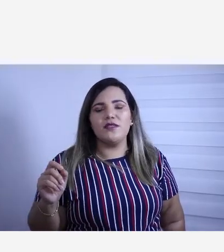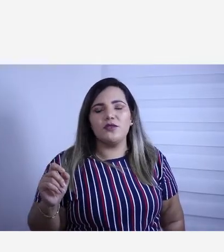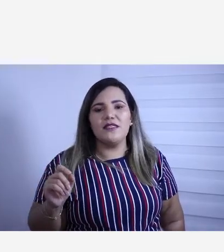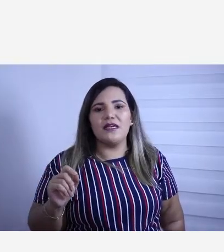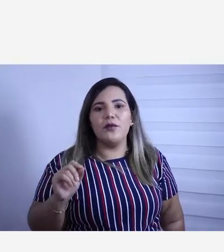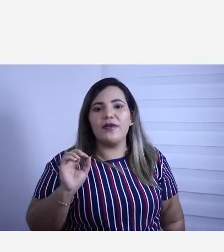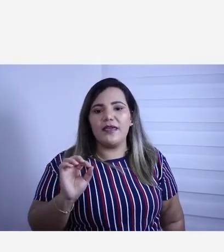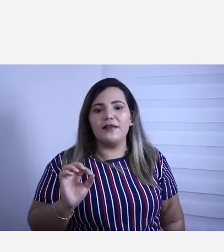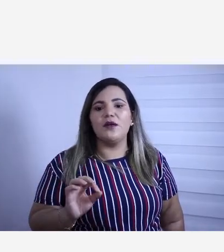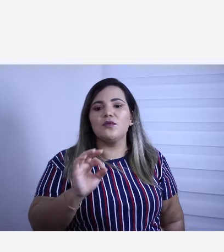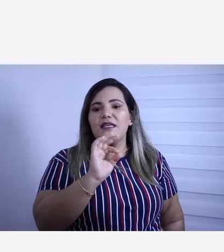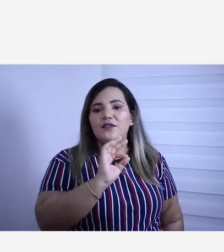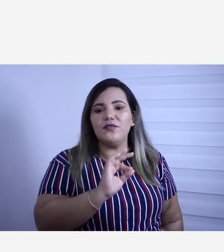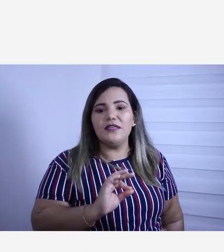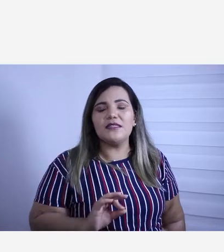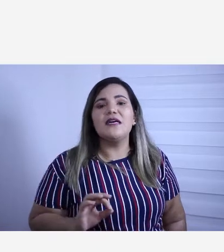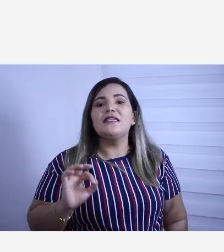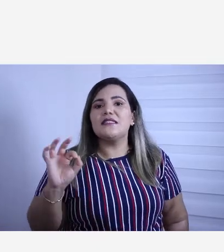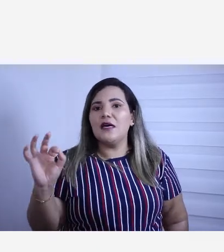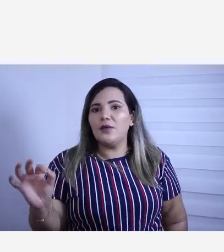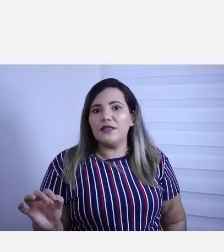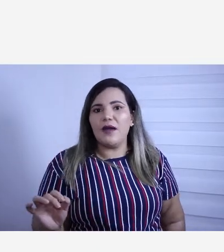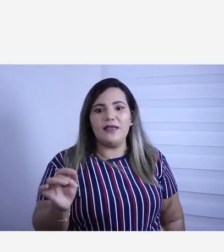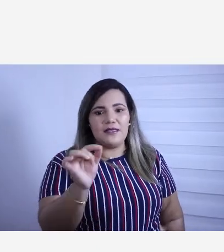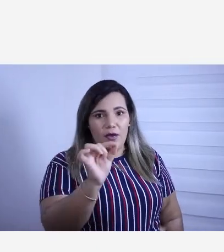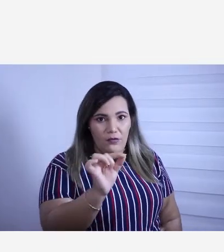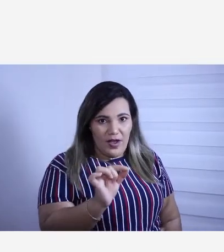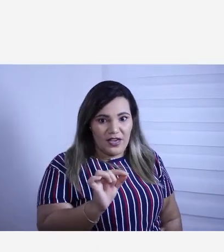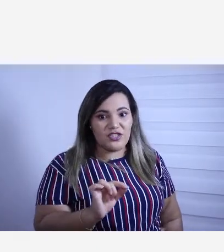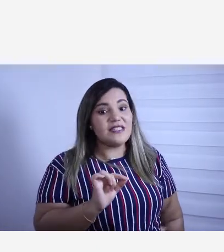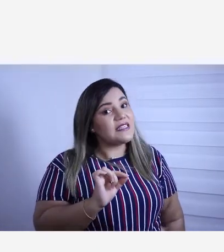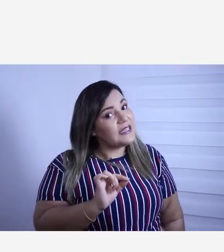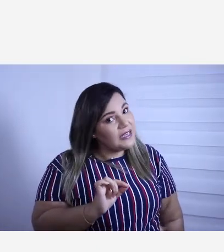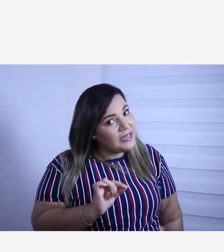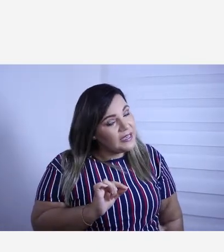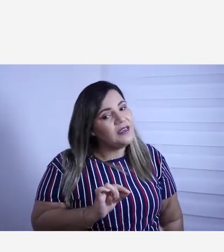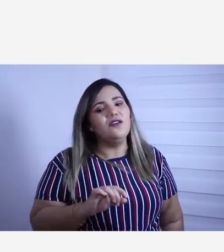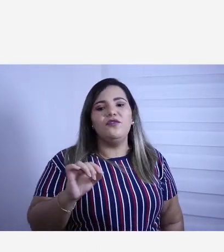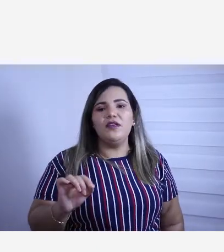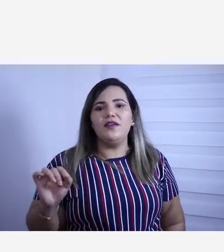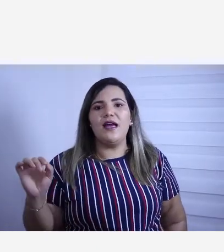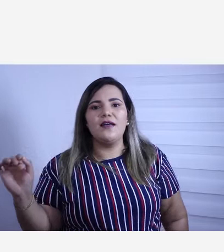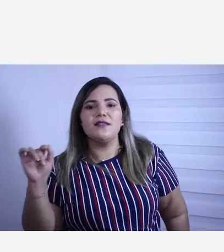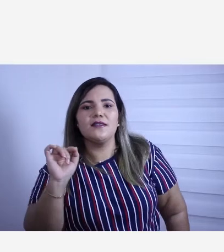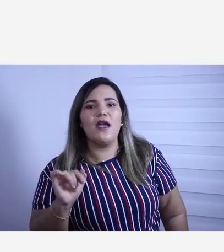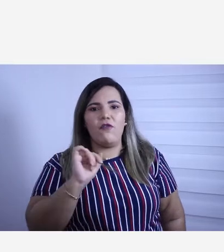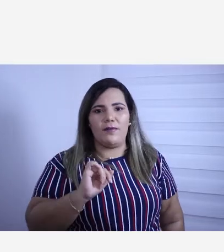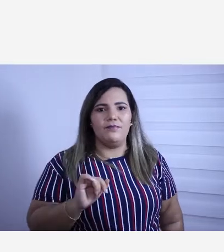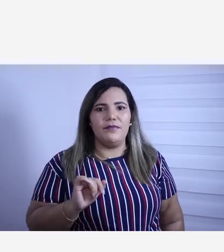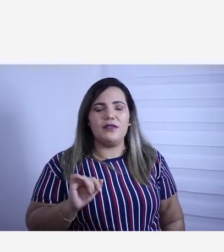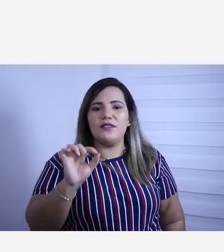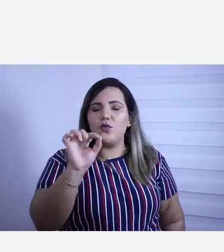eu tivesse utilizável o que então os elefantes são animais selvagens que vivem na